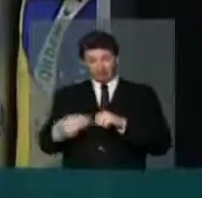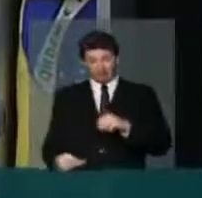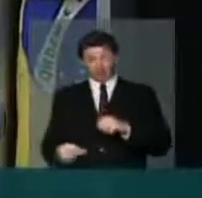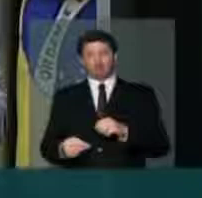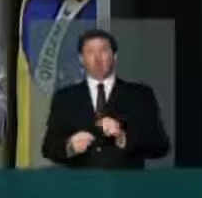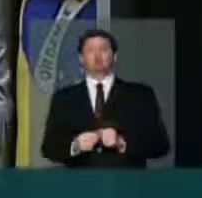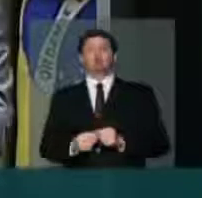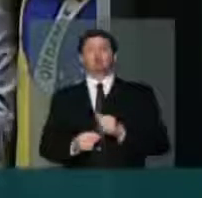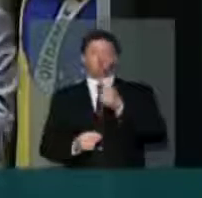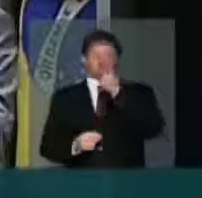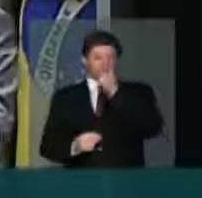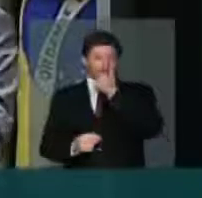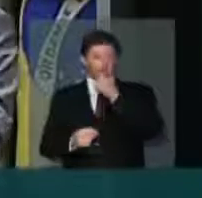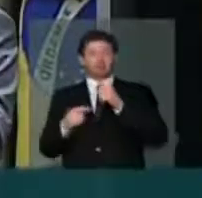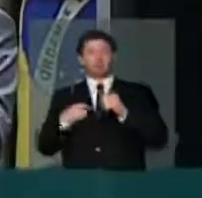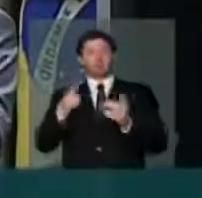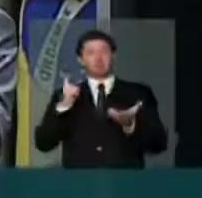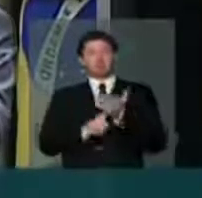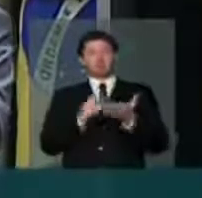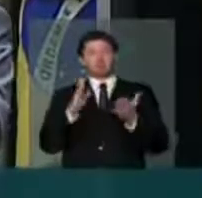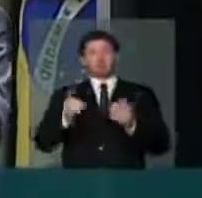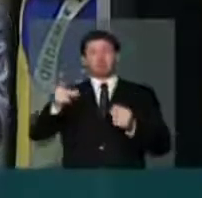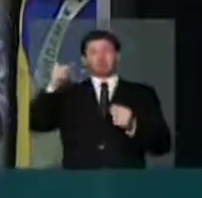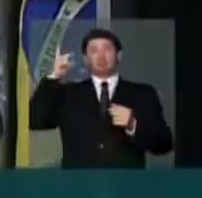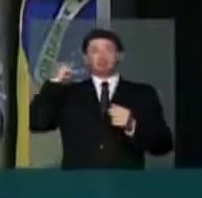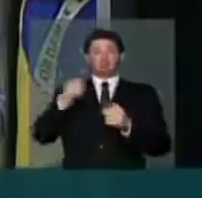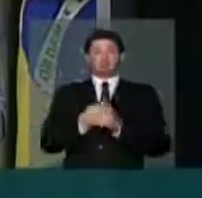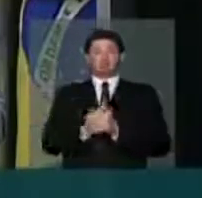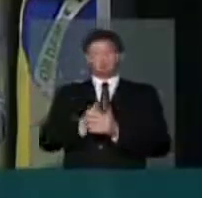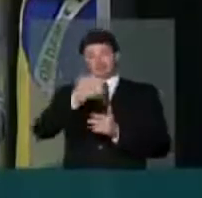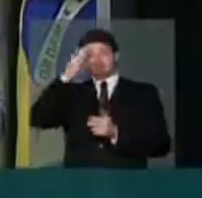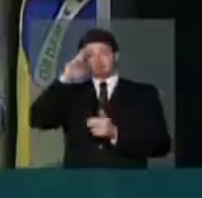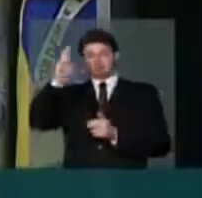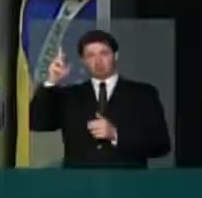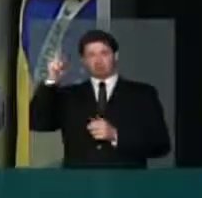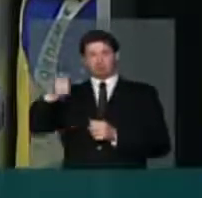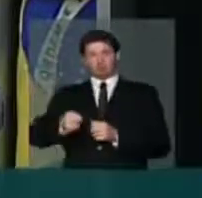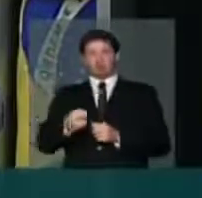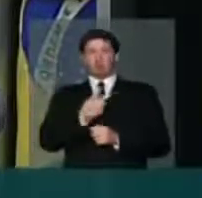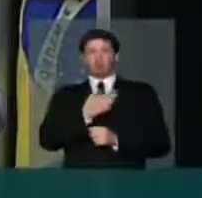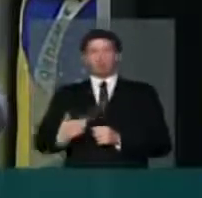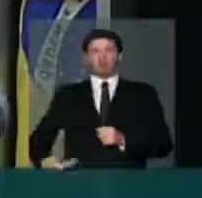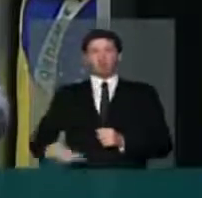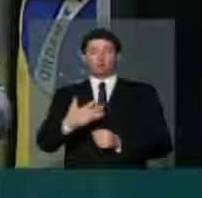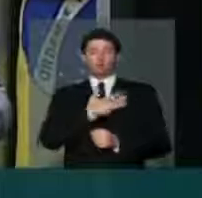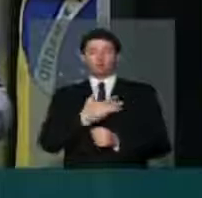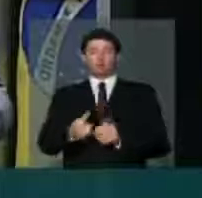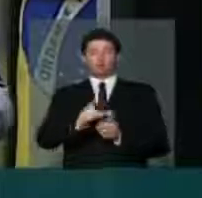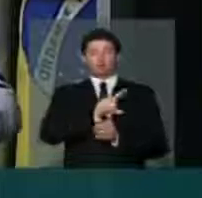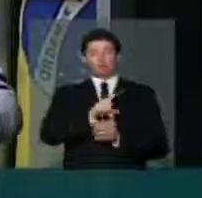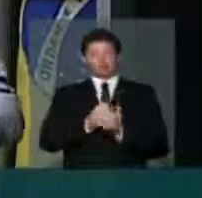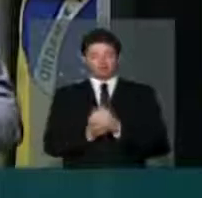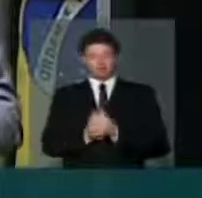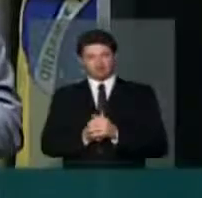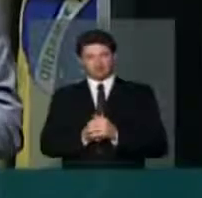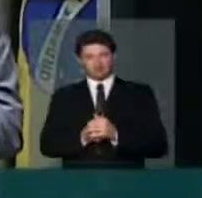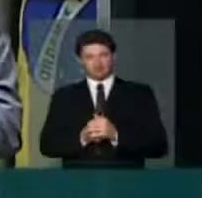estava traçado desde a gestão do seu mentor, o ex-presidente Lula.